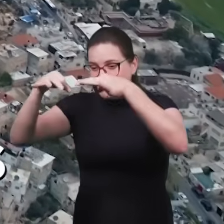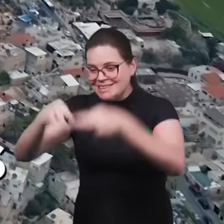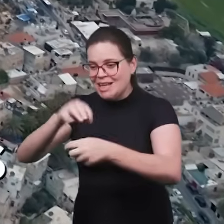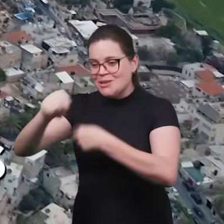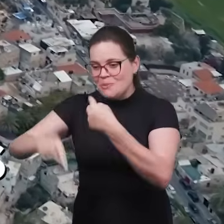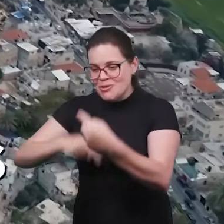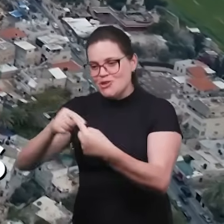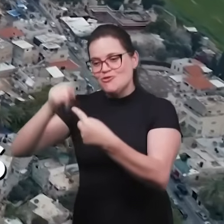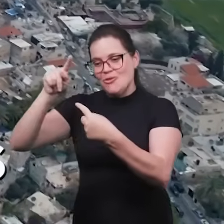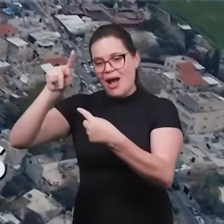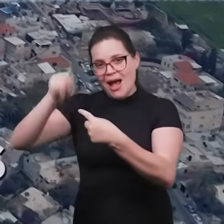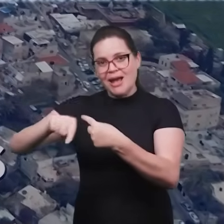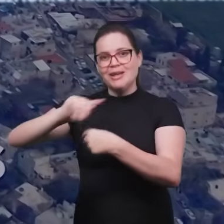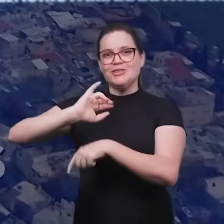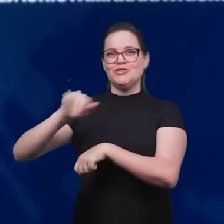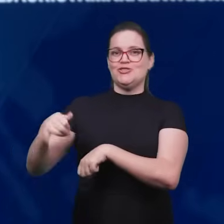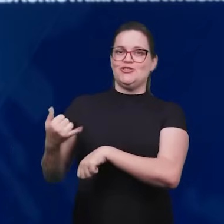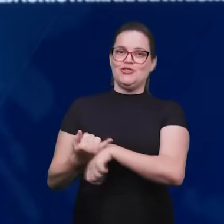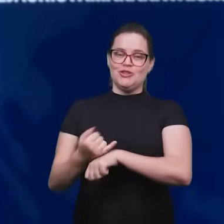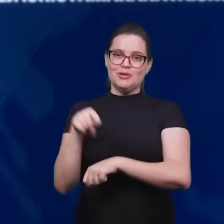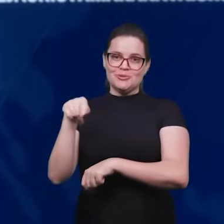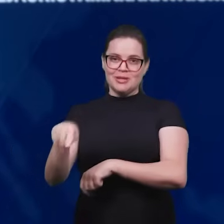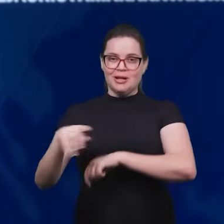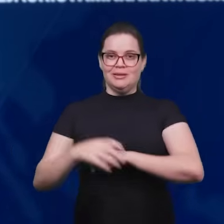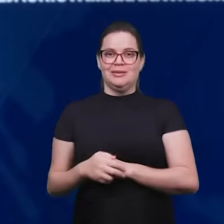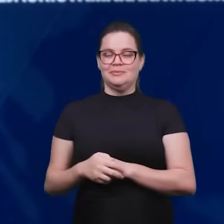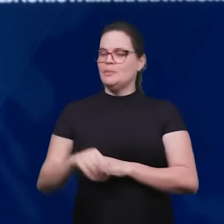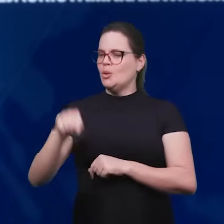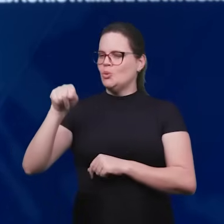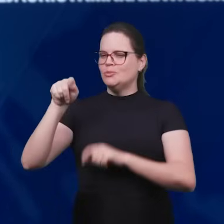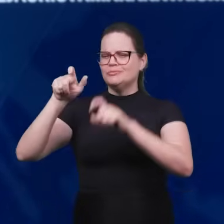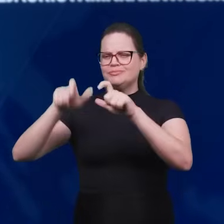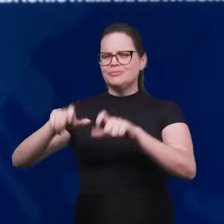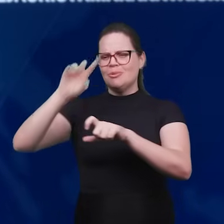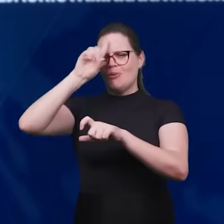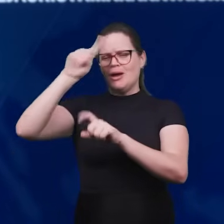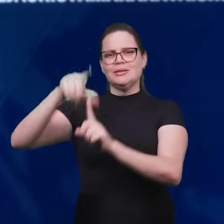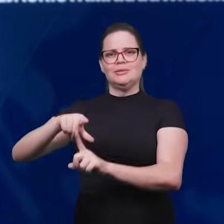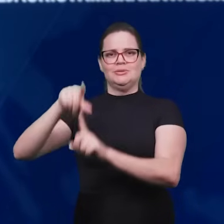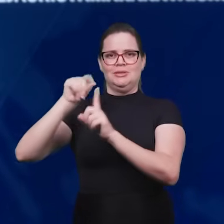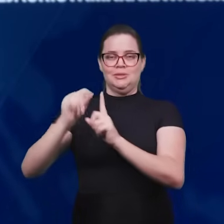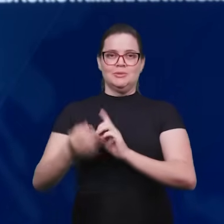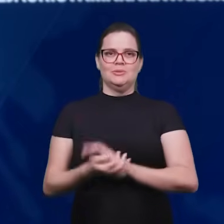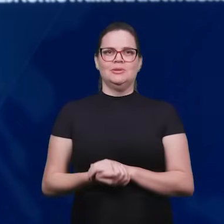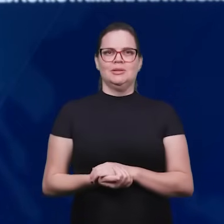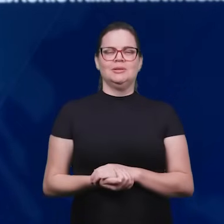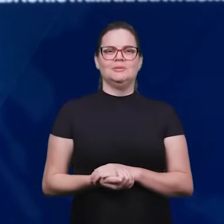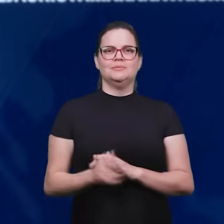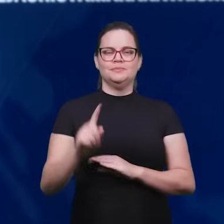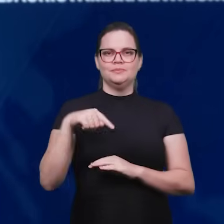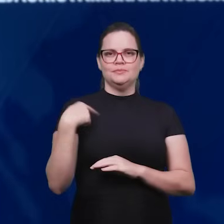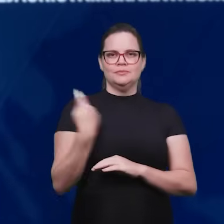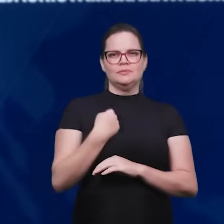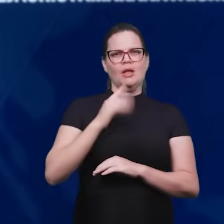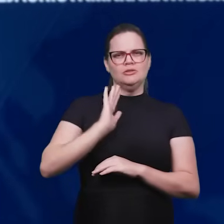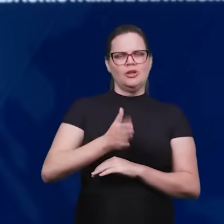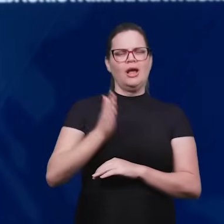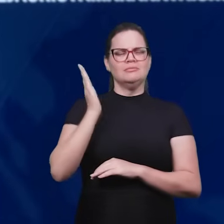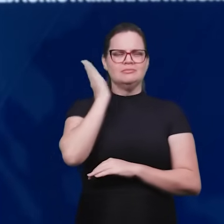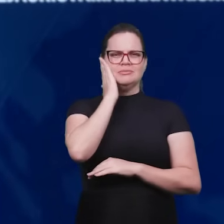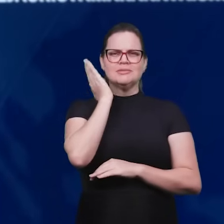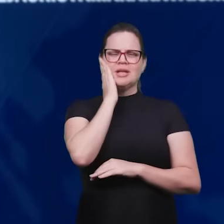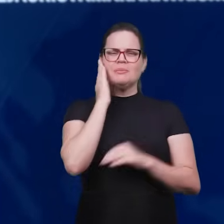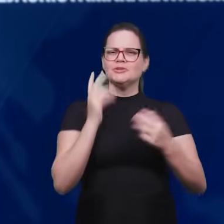lugar onde Deus havia escolhido. E aqui já aprendemos algo que está estabelecido para